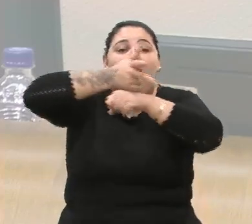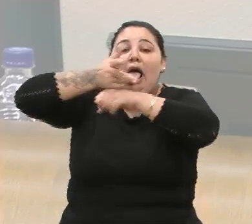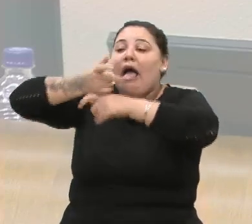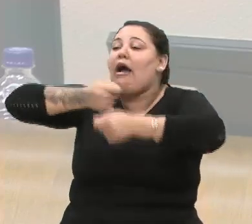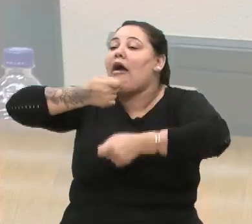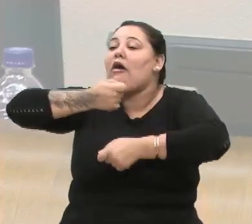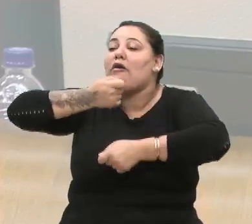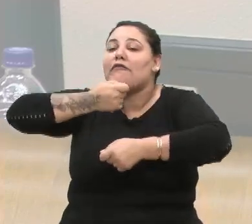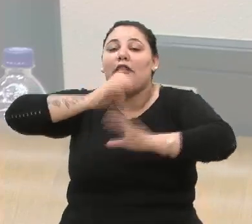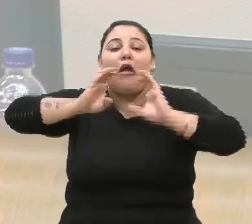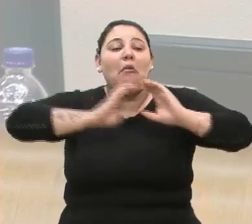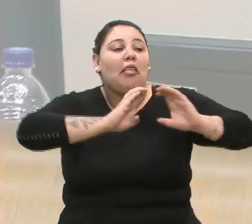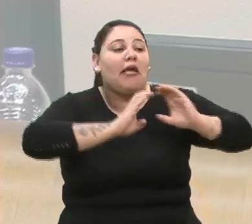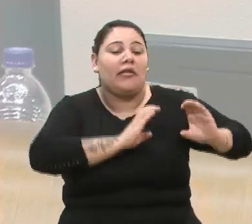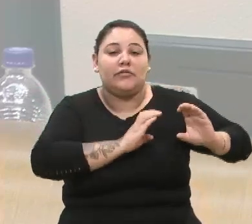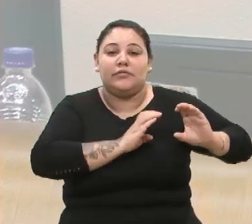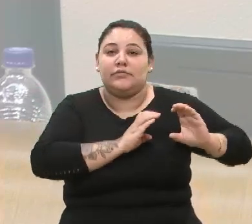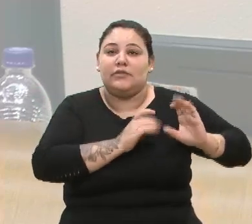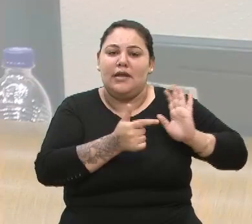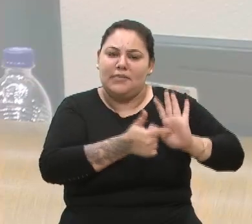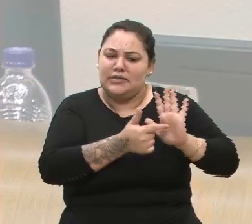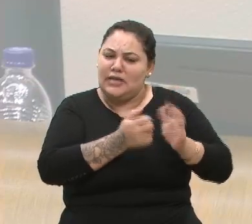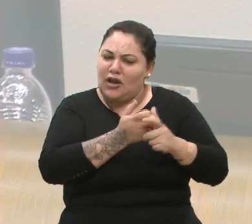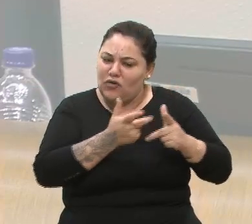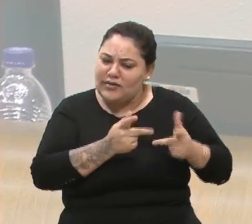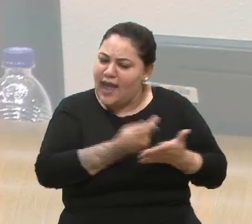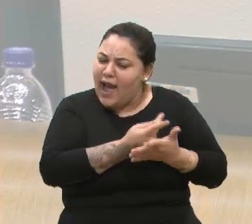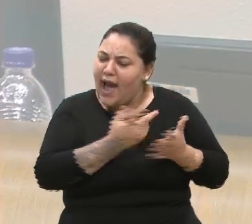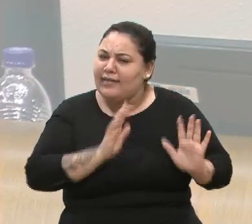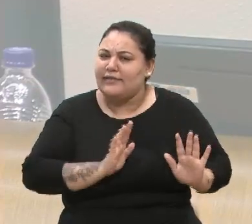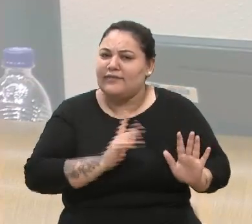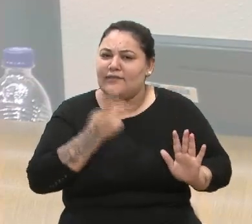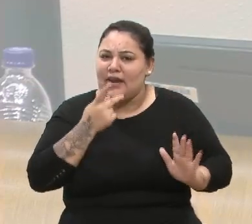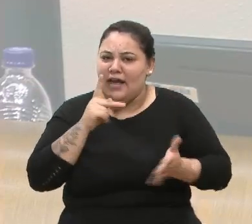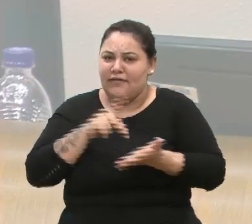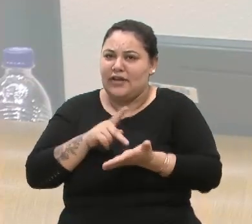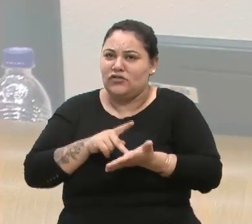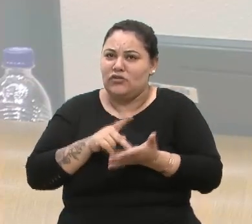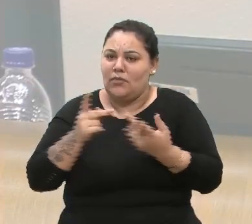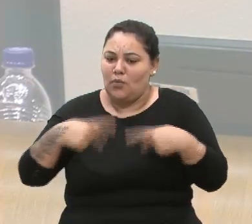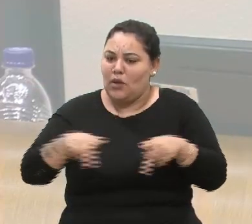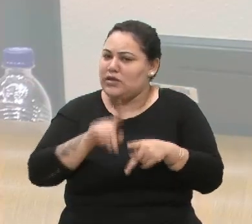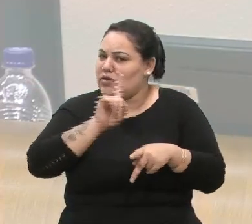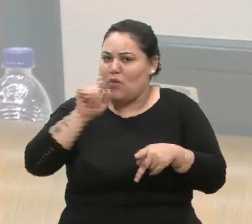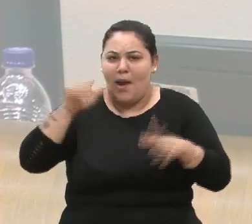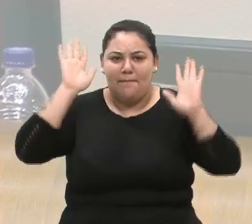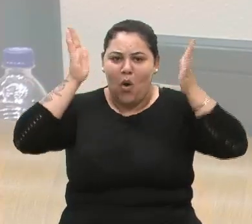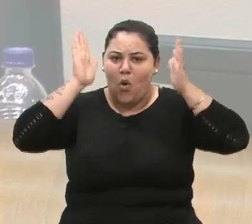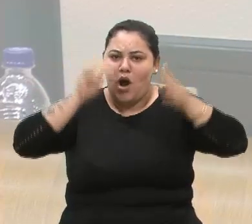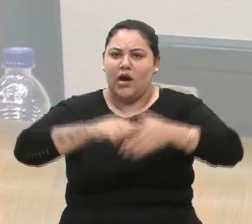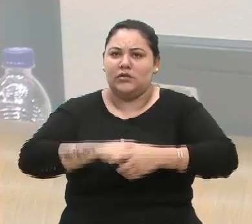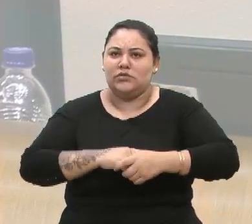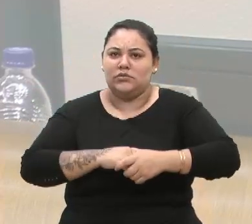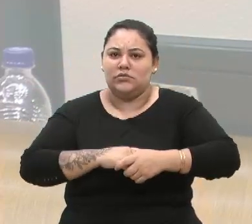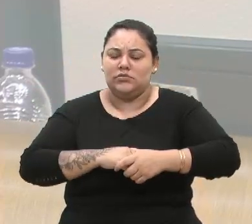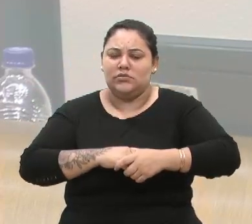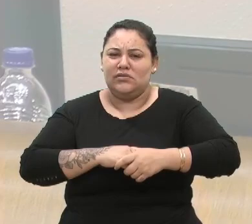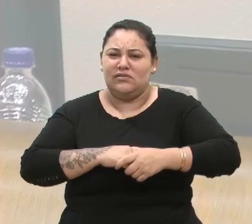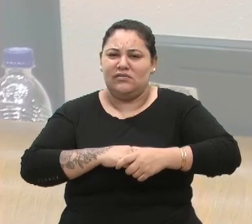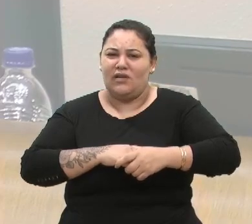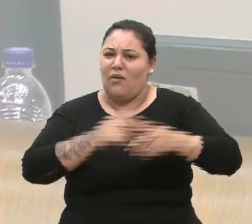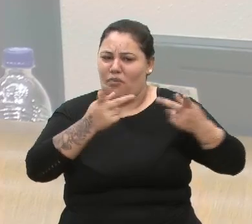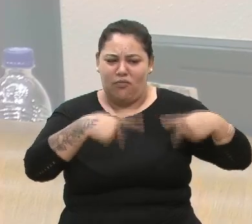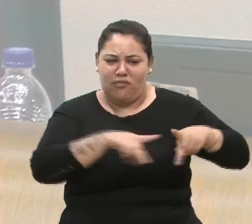apresentar situações maquiadas. Vamos falar a verdade. A população não é burra. A população não vai engolir